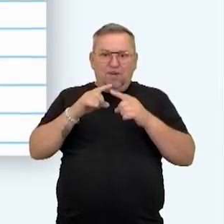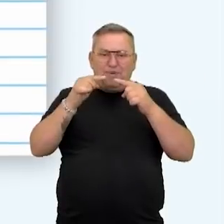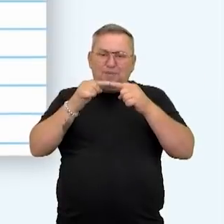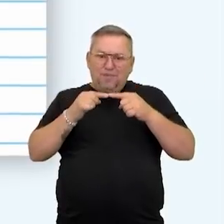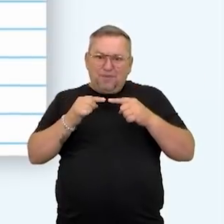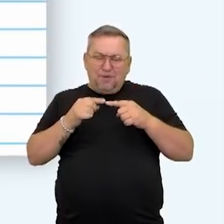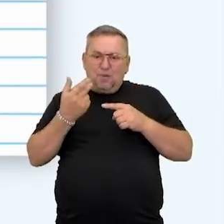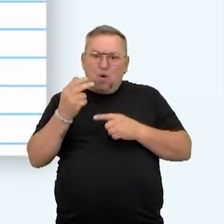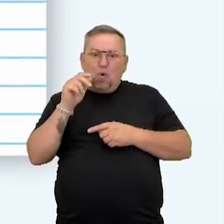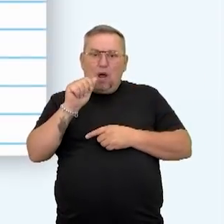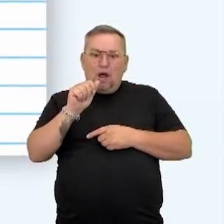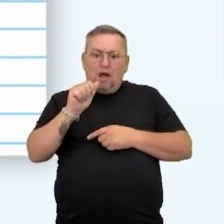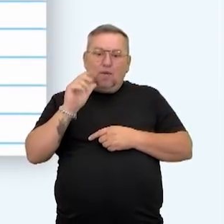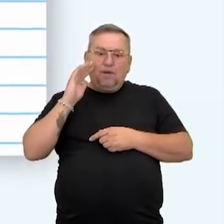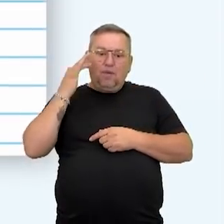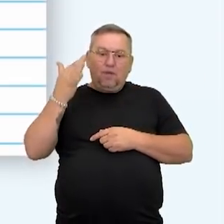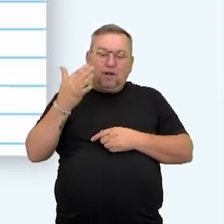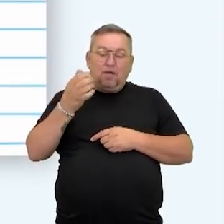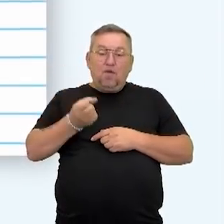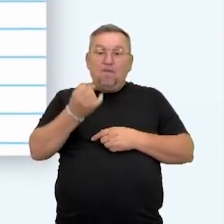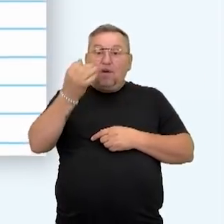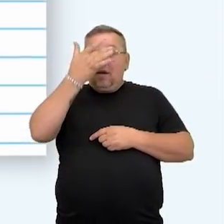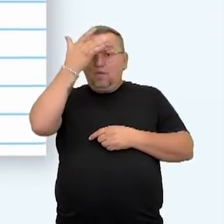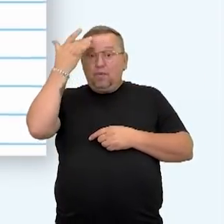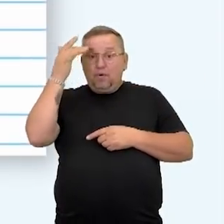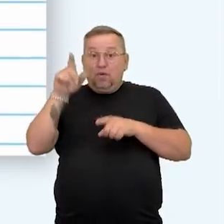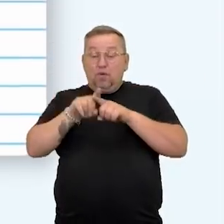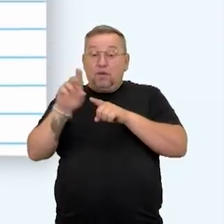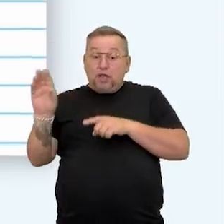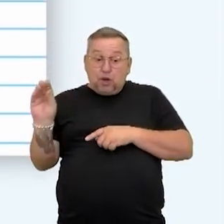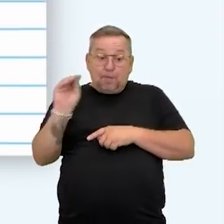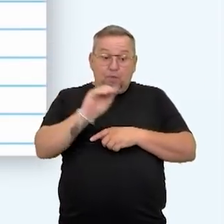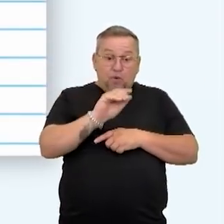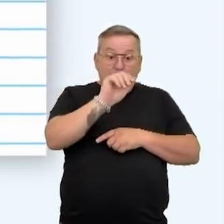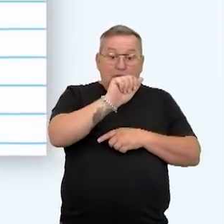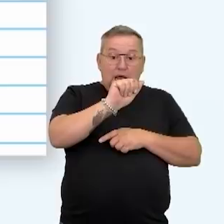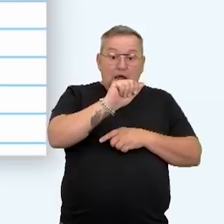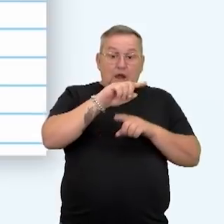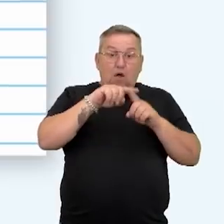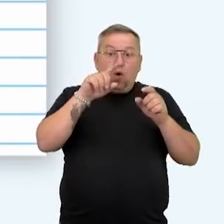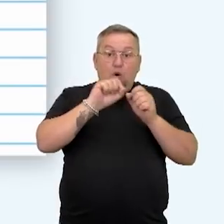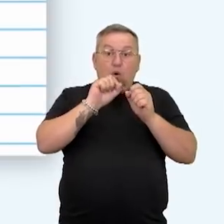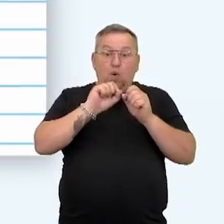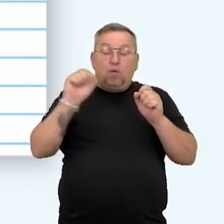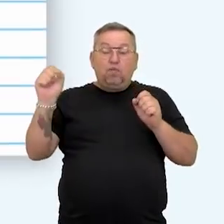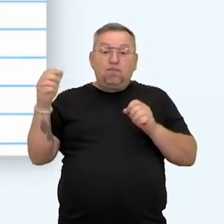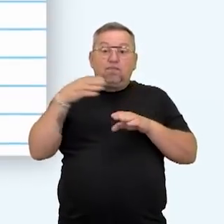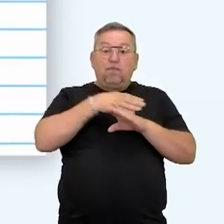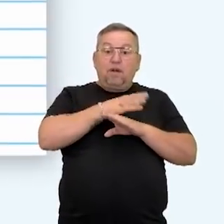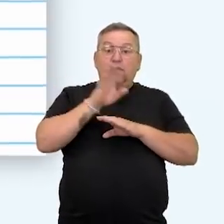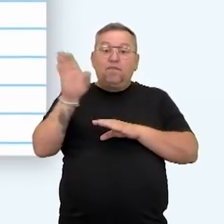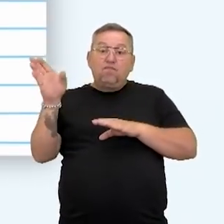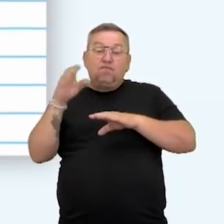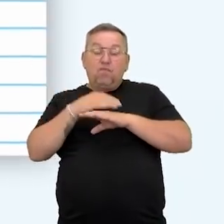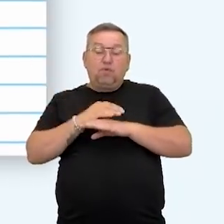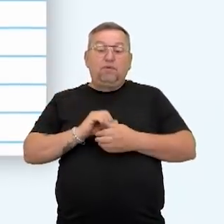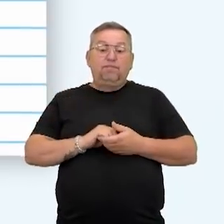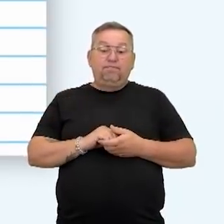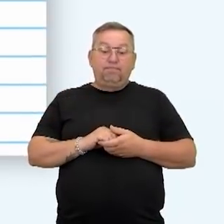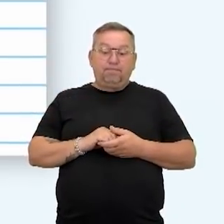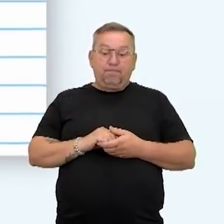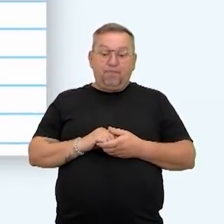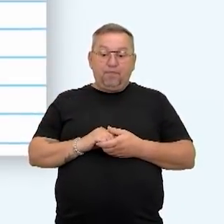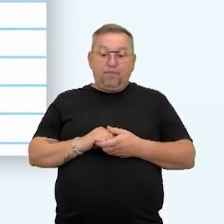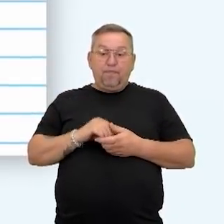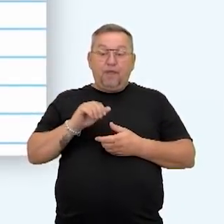a A. Assim, diversas pessoas ou se mudam para A ou fazem os tais movimentos pendulares de que falamos anteriormente.